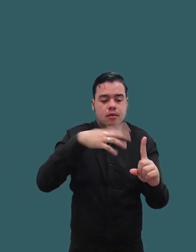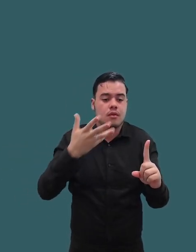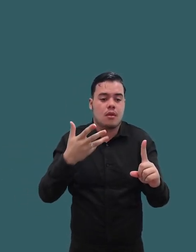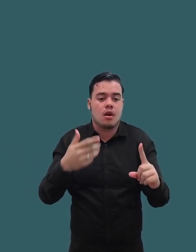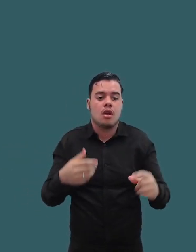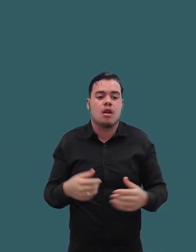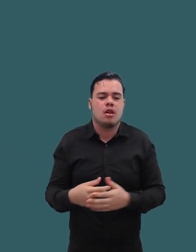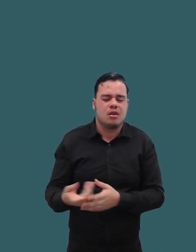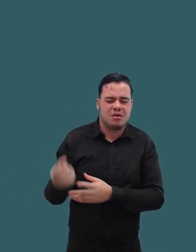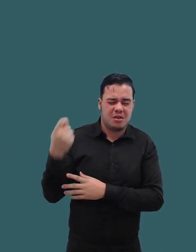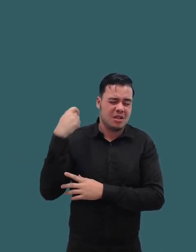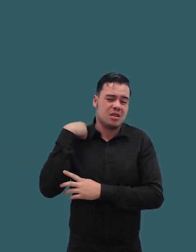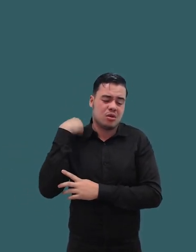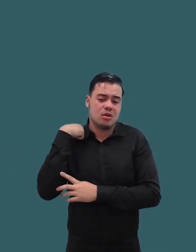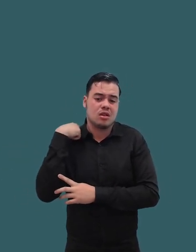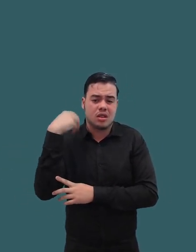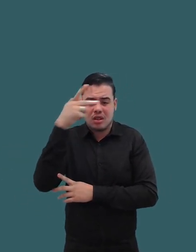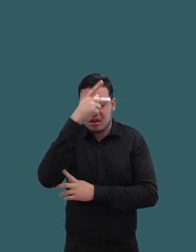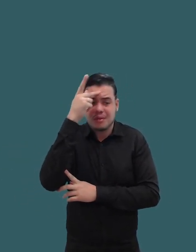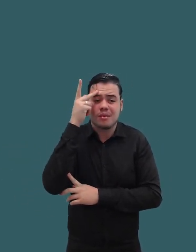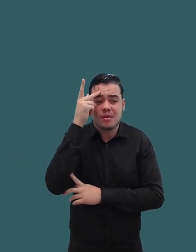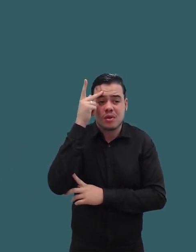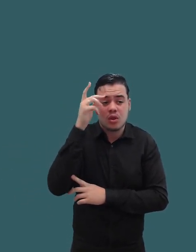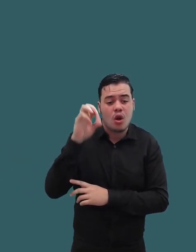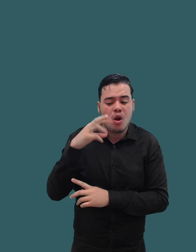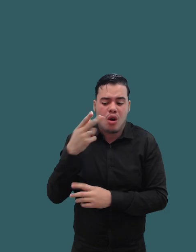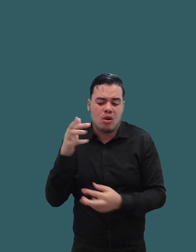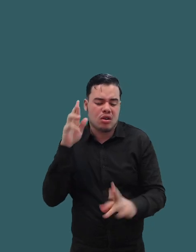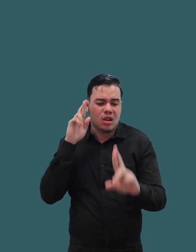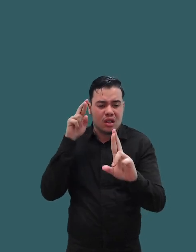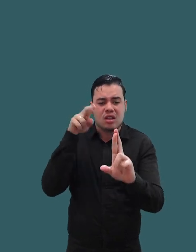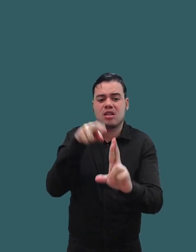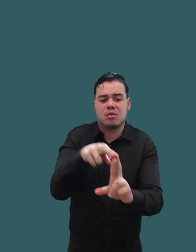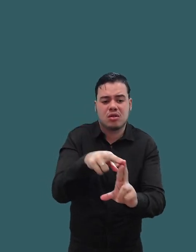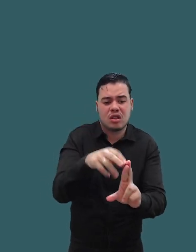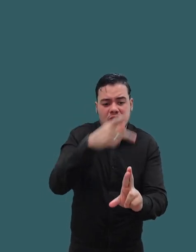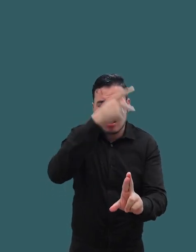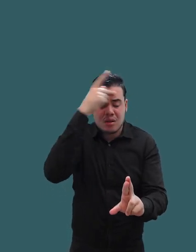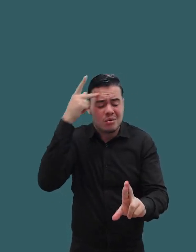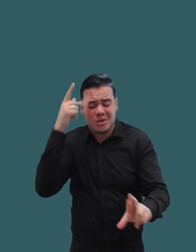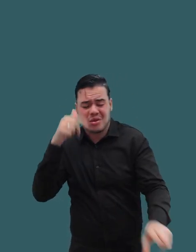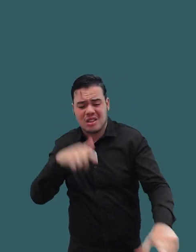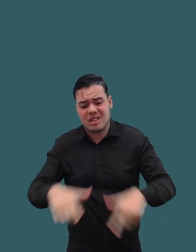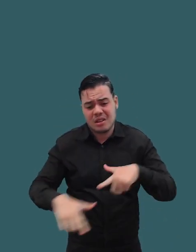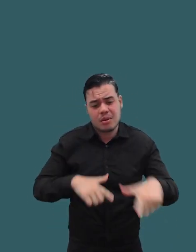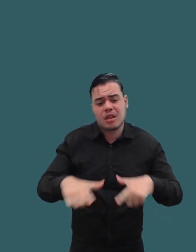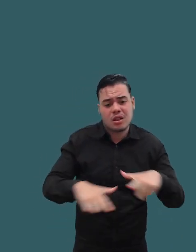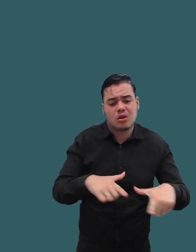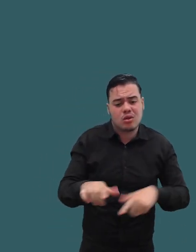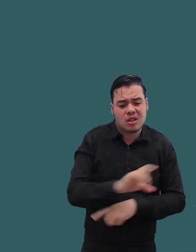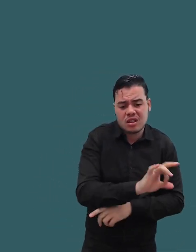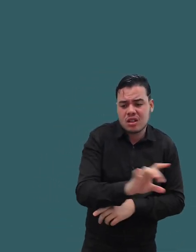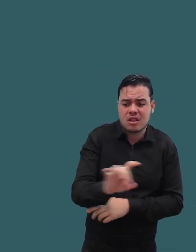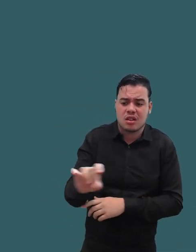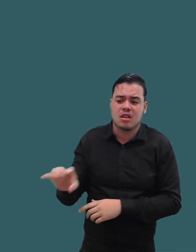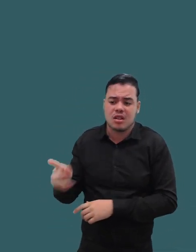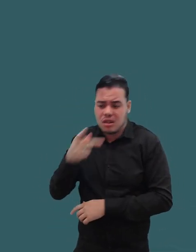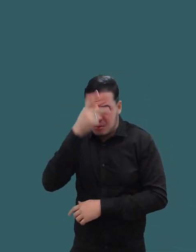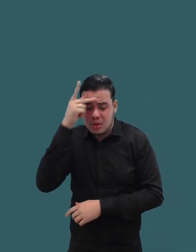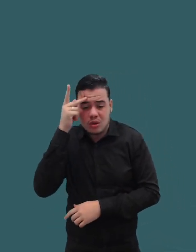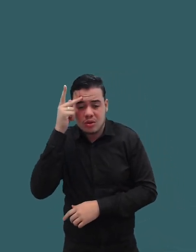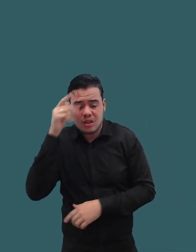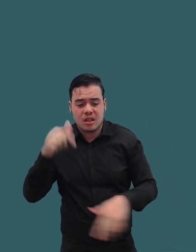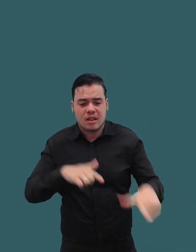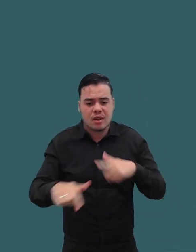nas costas, digamos assim, ou na responsabilidade da classe trabalhadora, principalmente dos servidores e servidoras